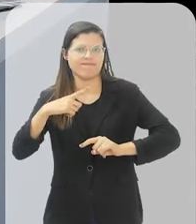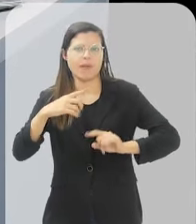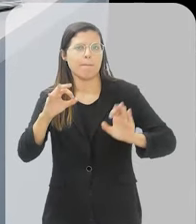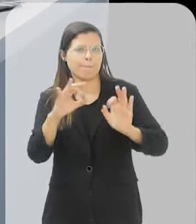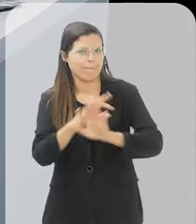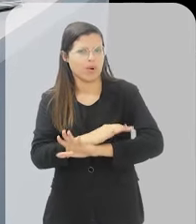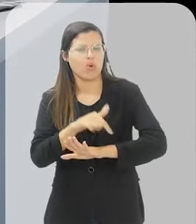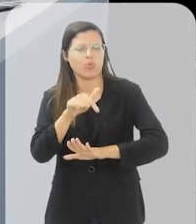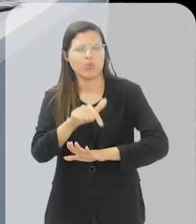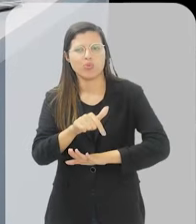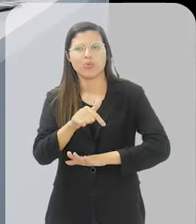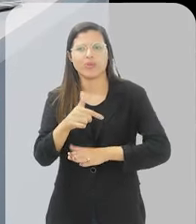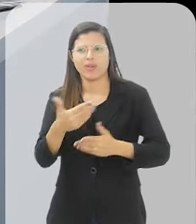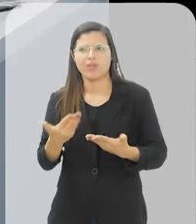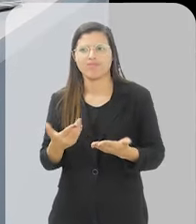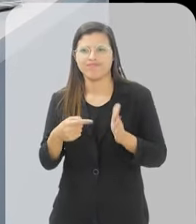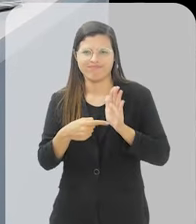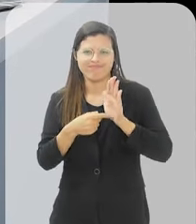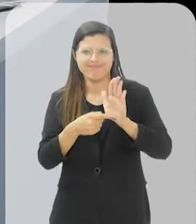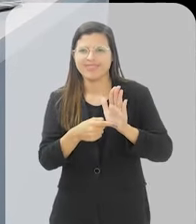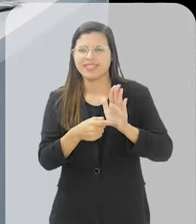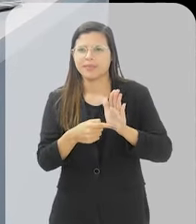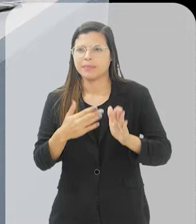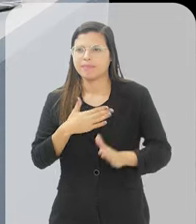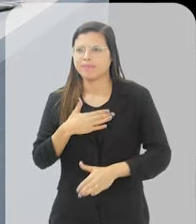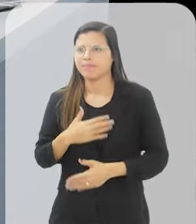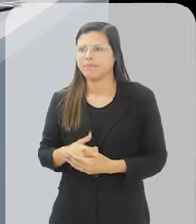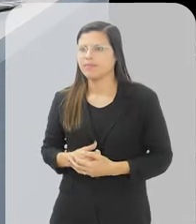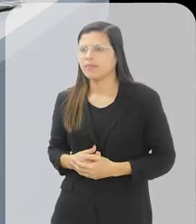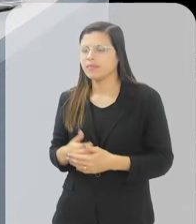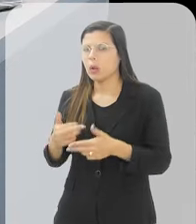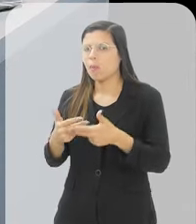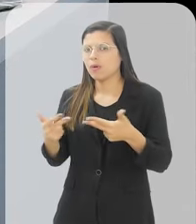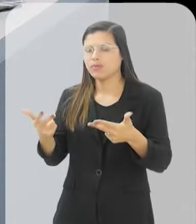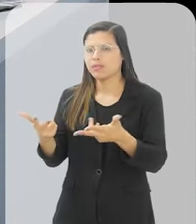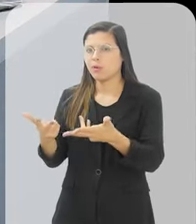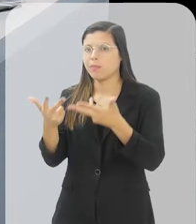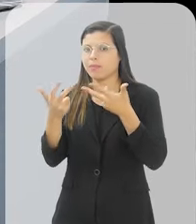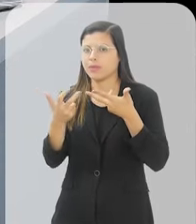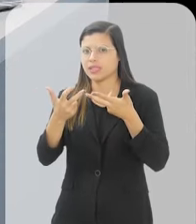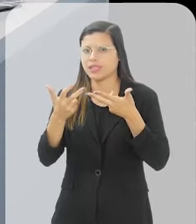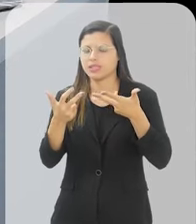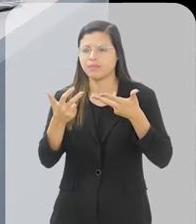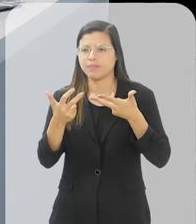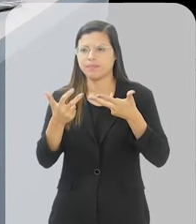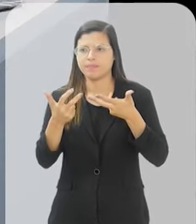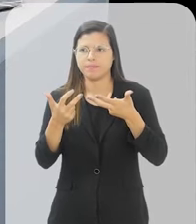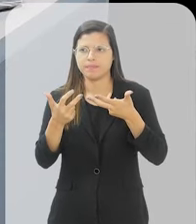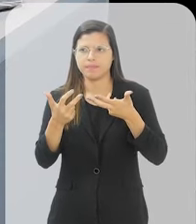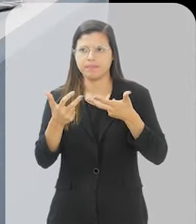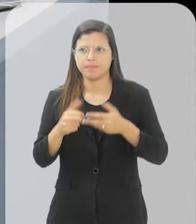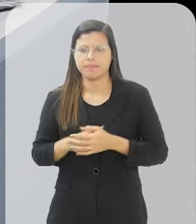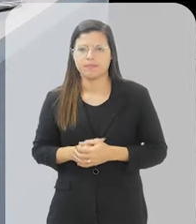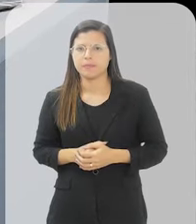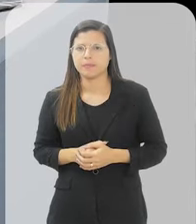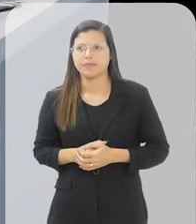tá ali. Então, tipo assim, essa para mim é a. Tem uma questão que eu observo aqui, que